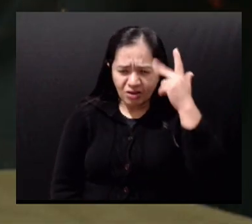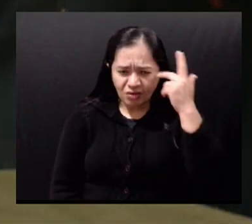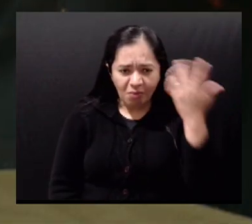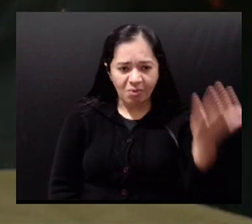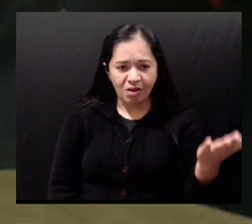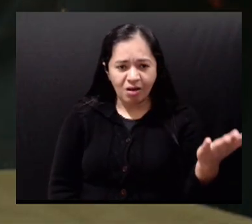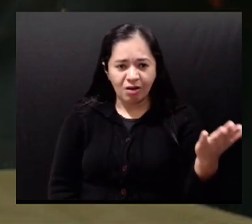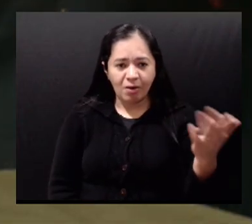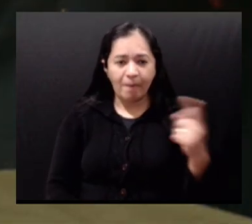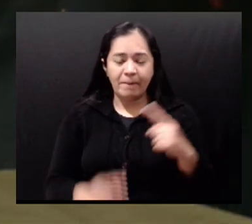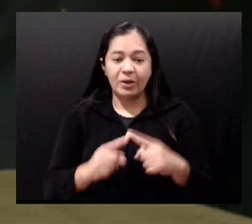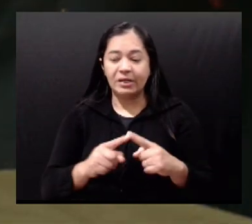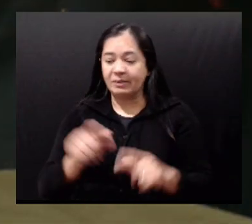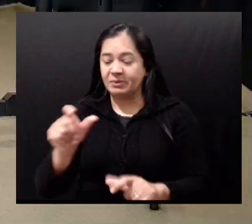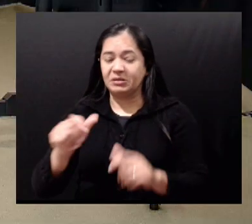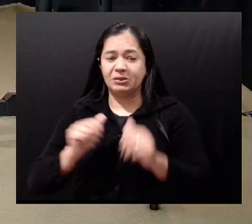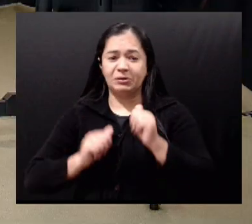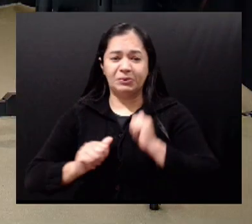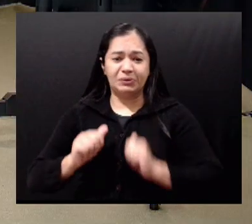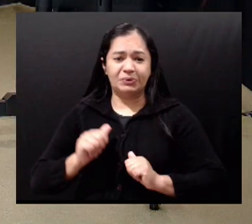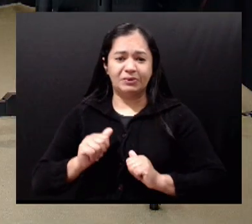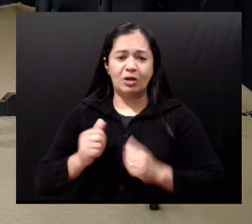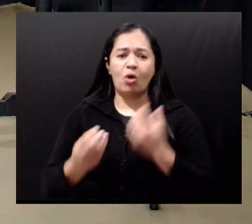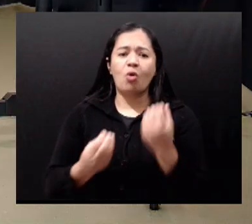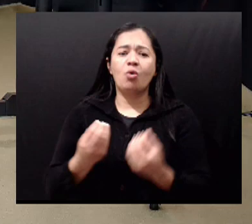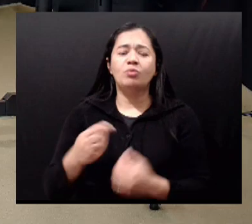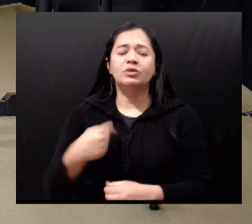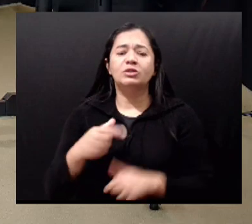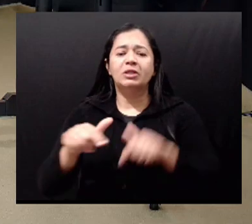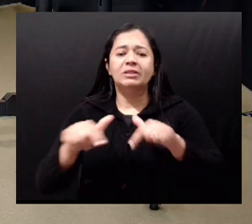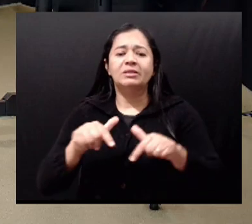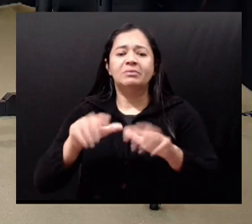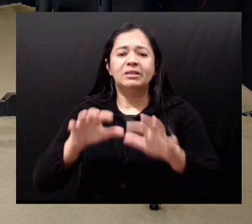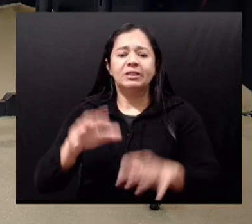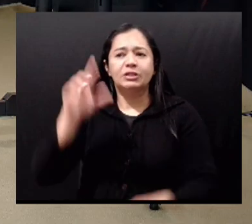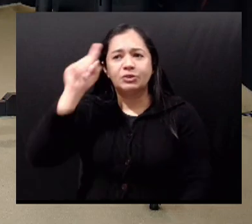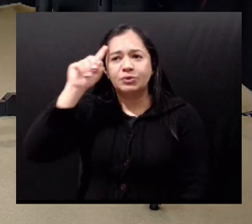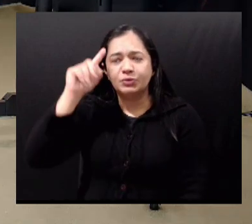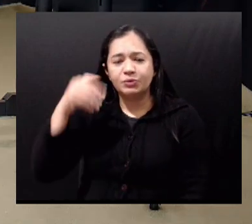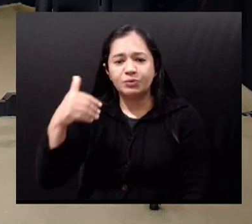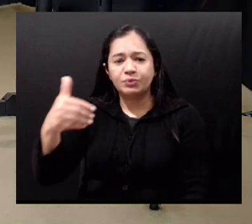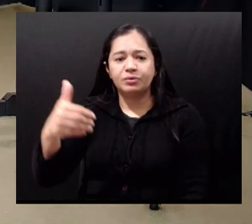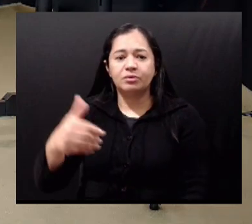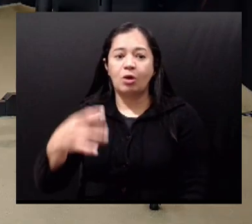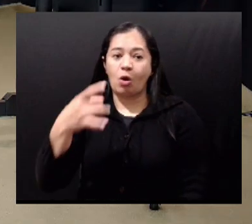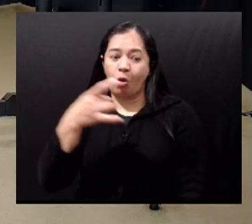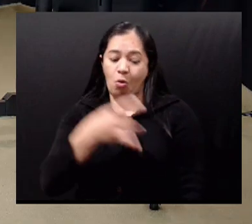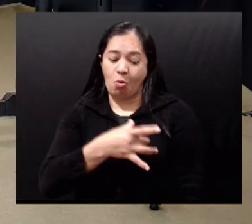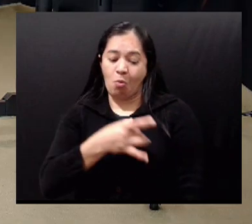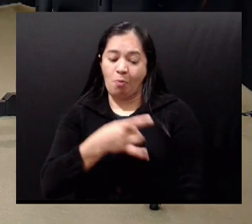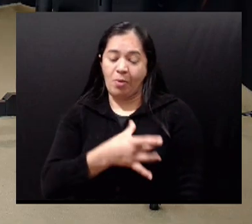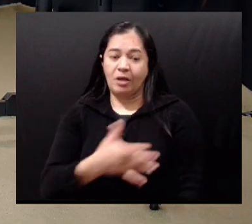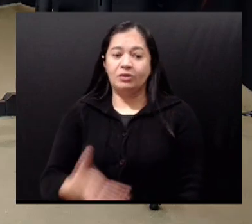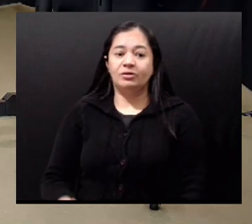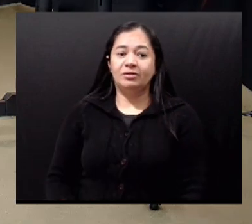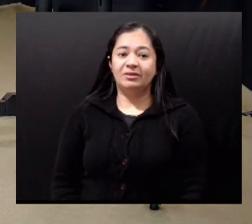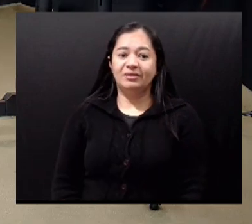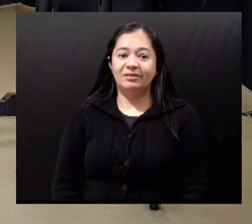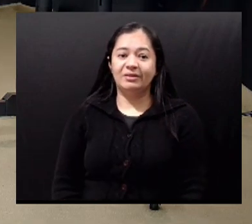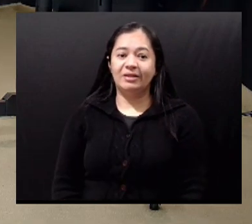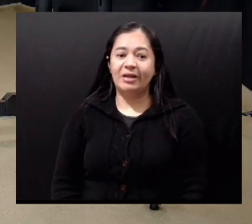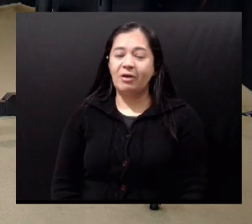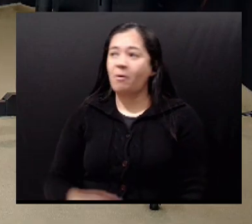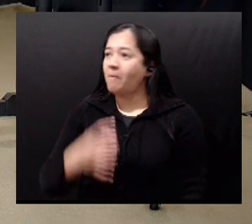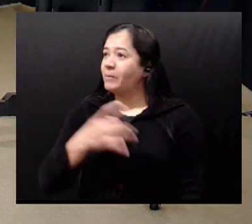de Sim, ansiedade? Como que a gente sim, sim, trabalha sim. isso na rotina? Vamos lá, O Yara e medo o Giovana. medo é o que mais aparece E ele